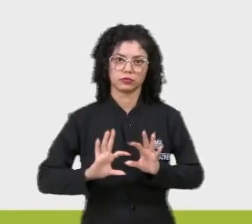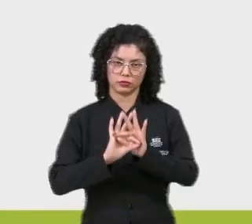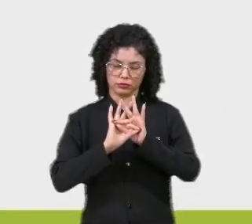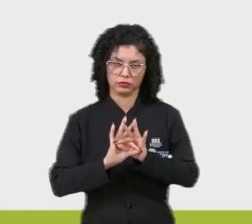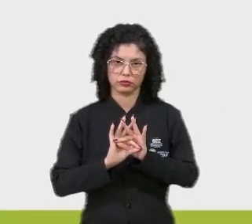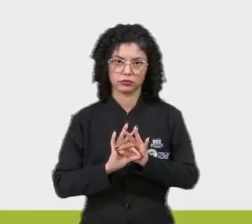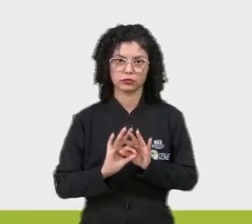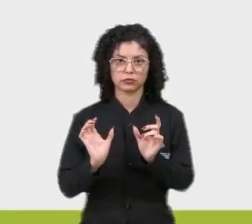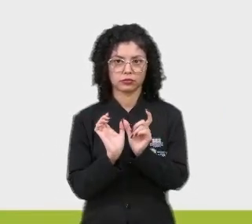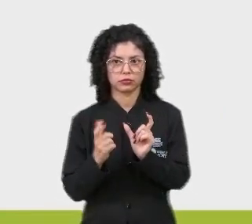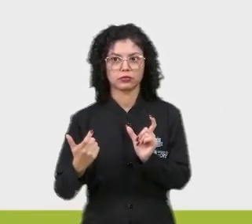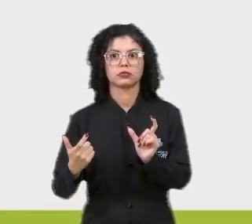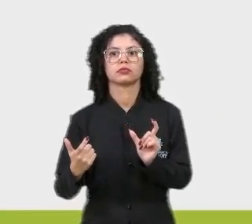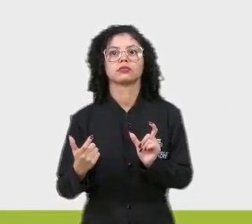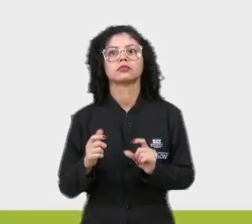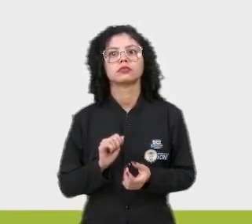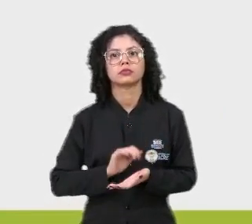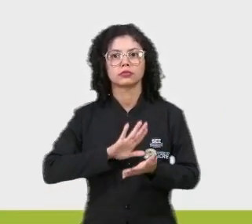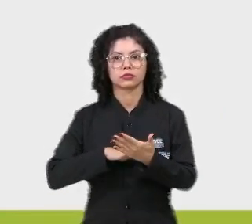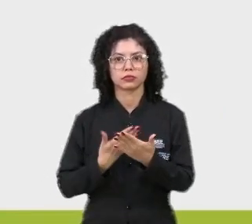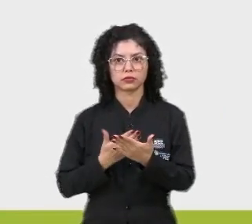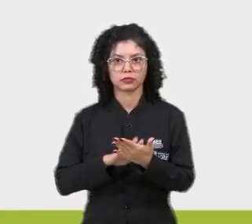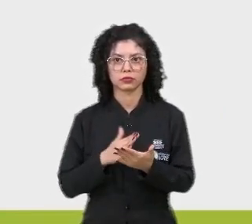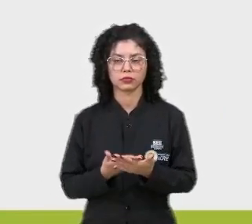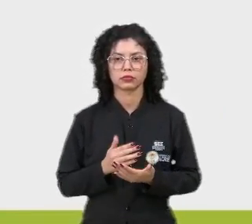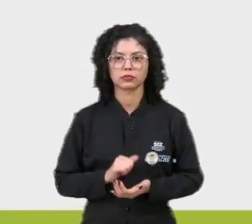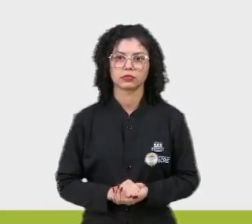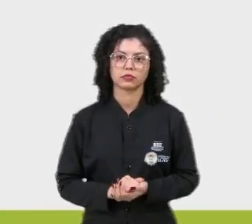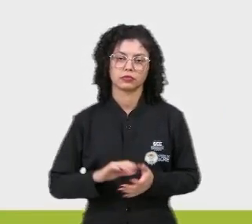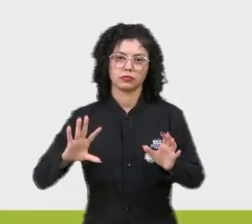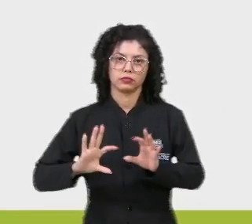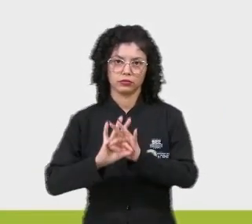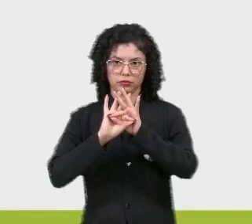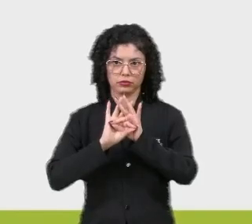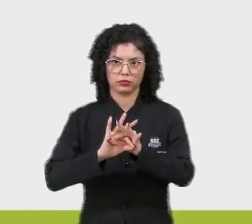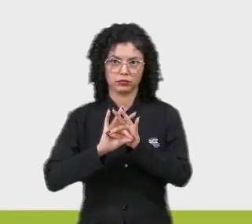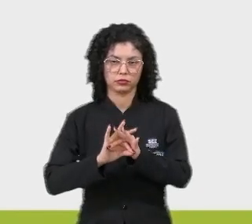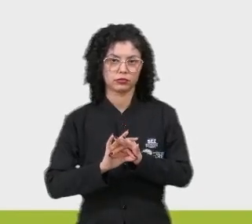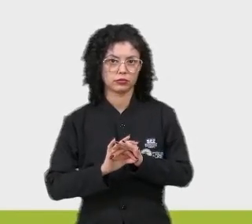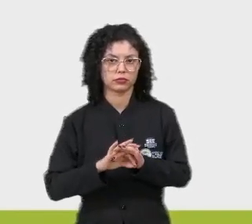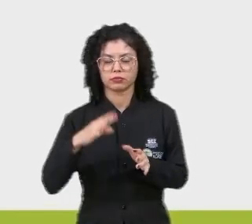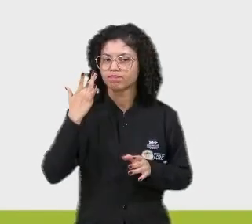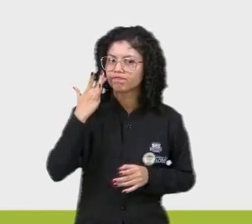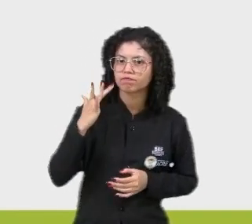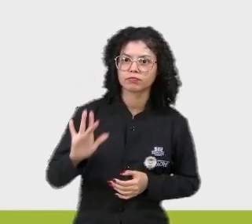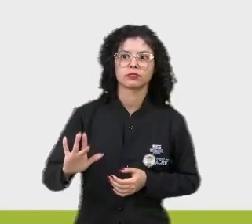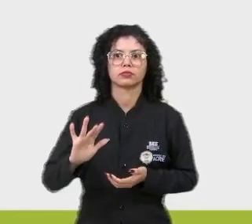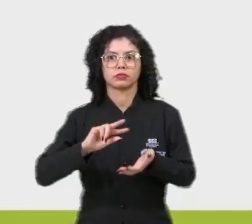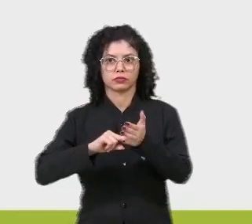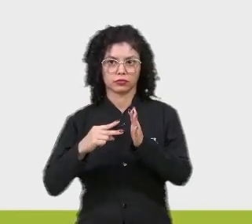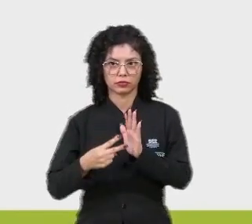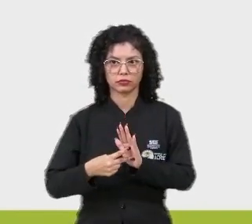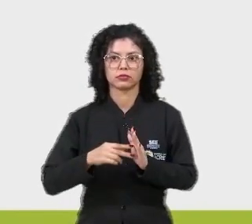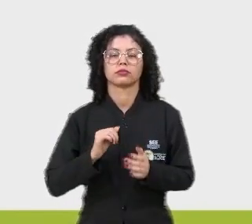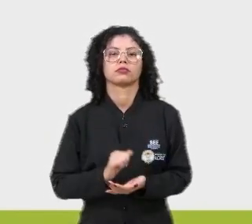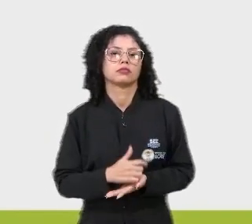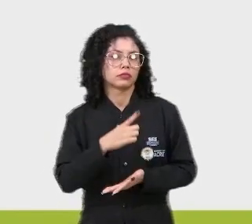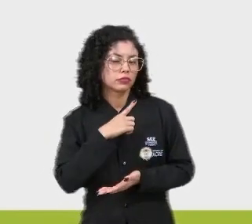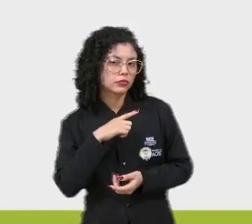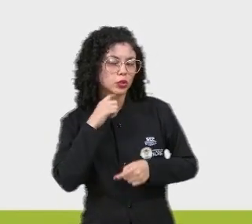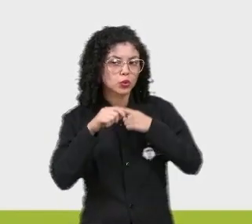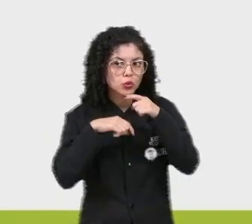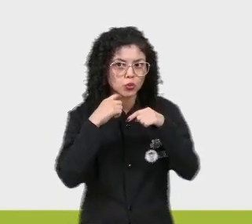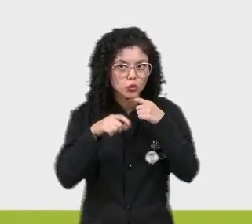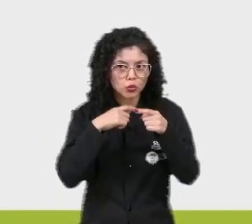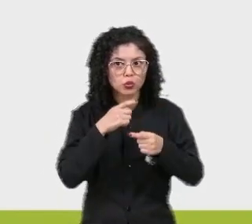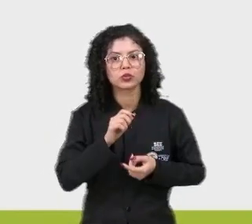dica de semântica aí gente dica de interpretação sempre associem palavras que você não sabe o significado ou que tem dúvidas